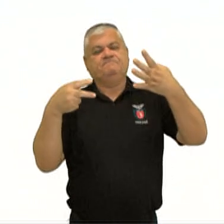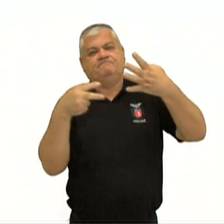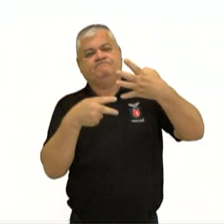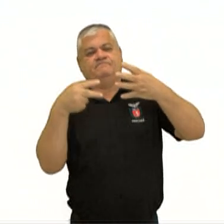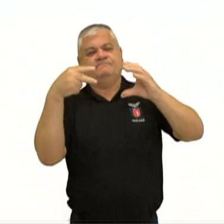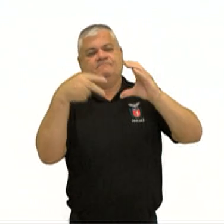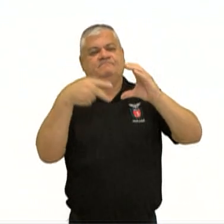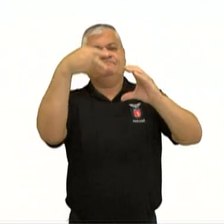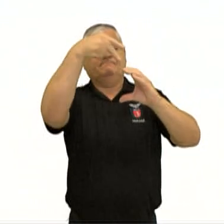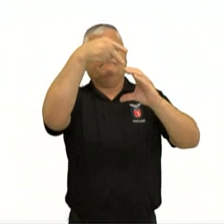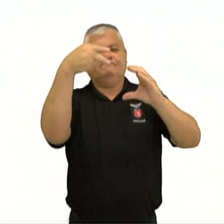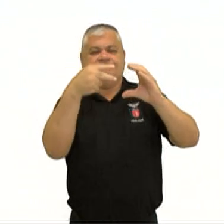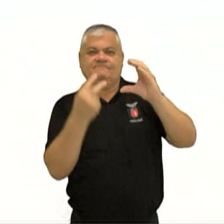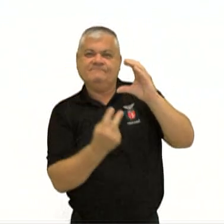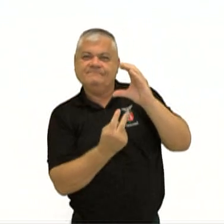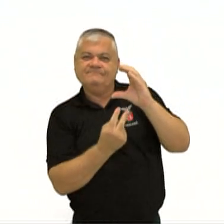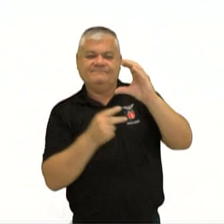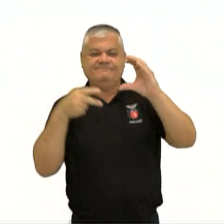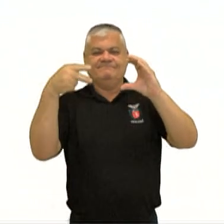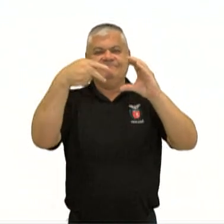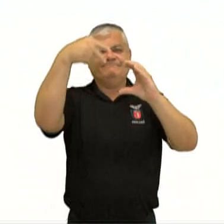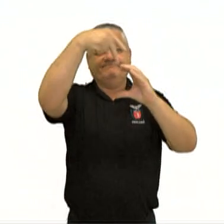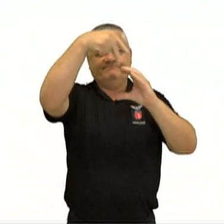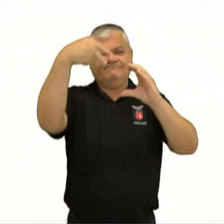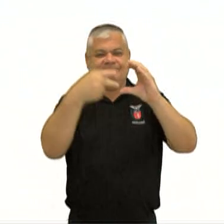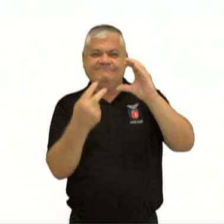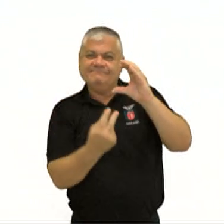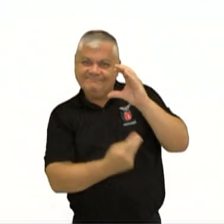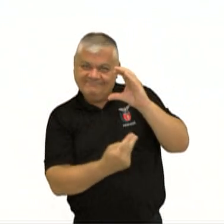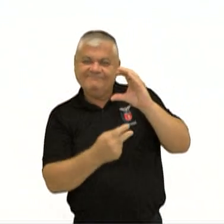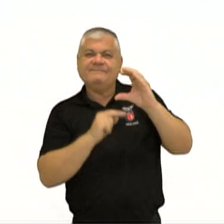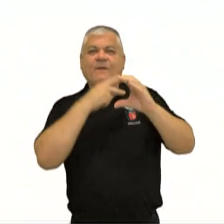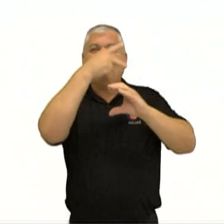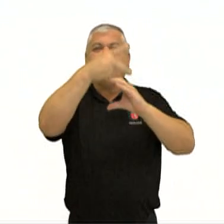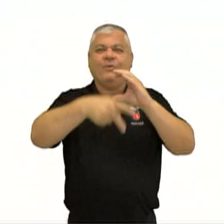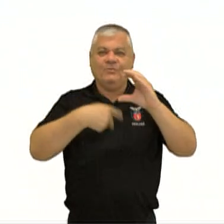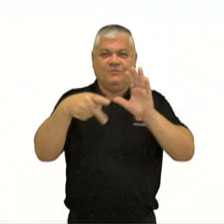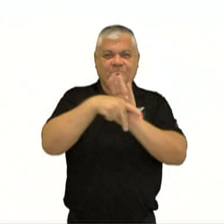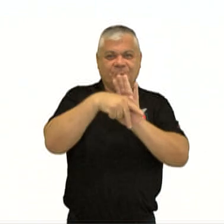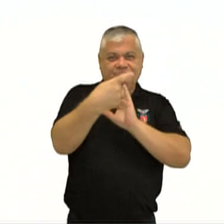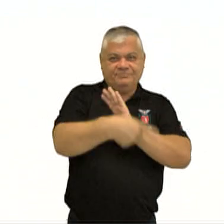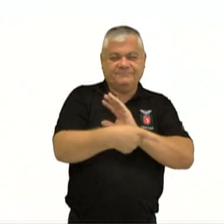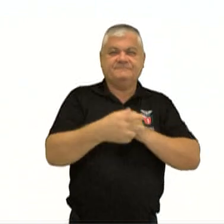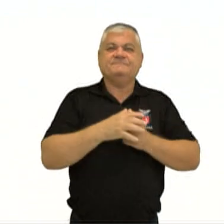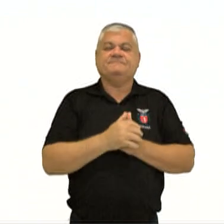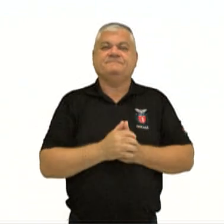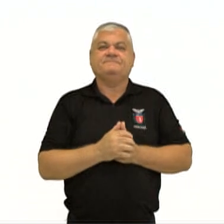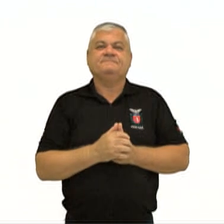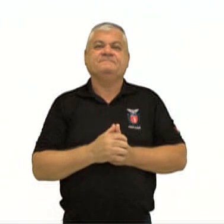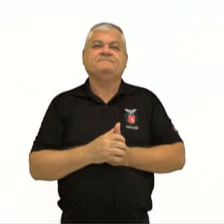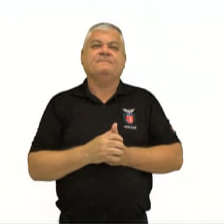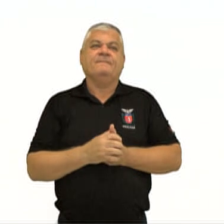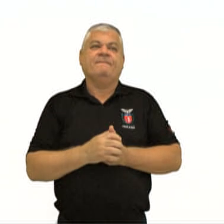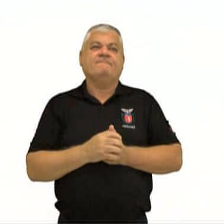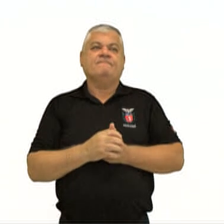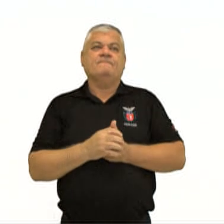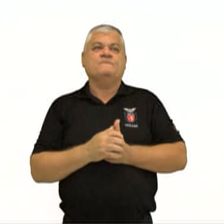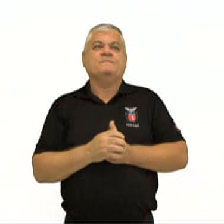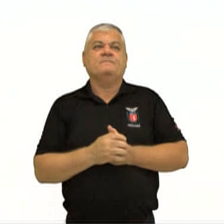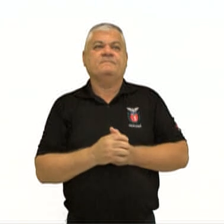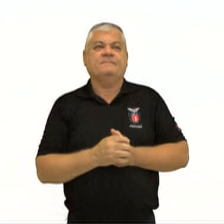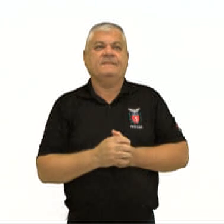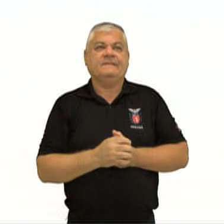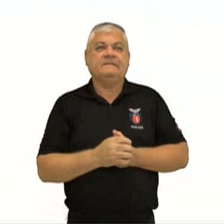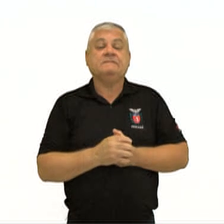corresponde aos 6 prótons existentes no núcleo, tá certo? Então, vamos lá.